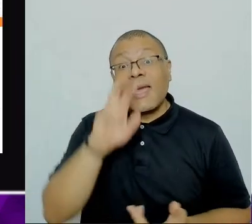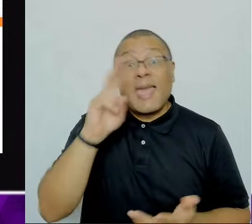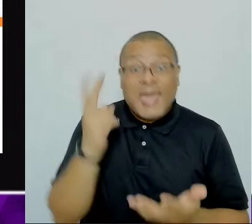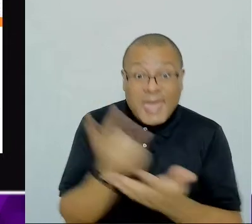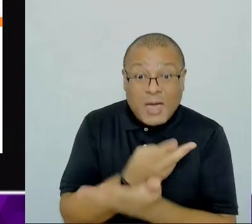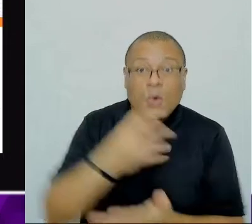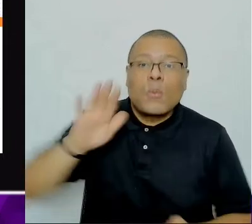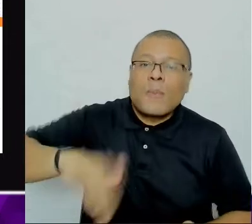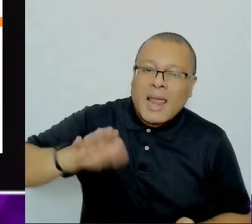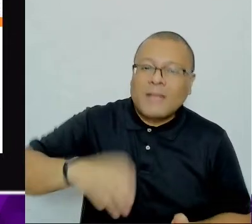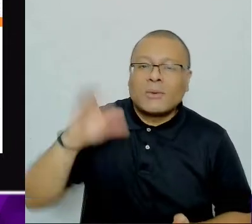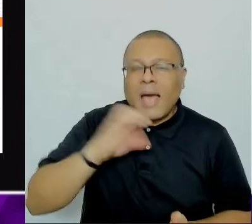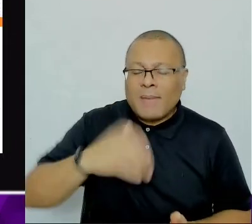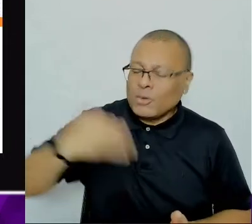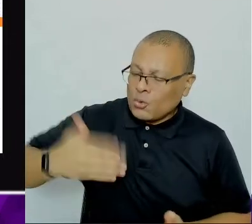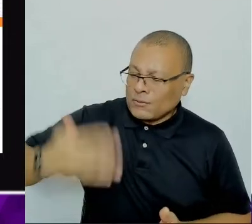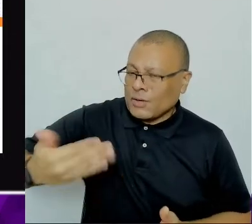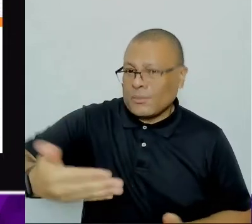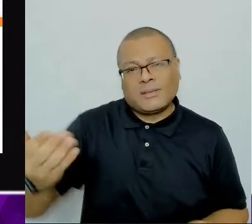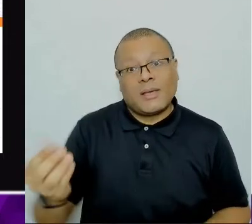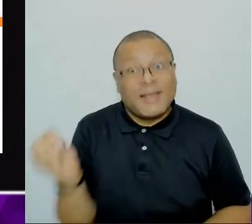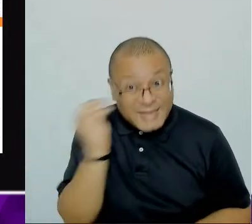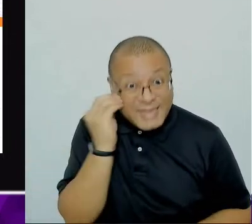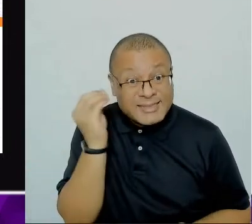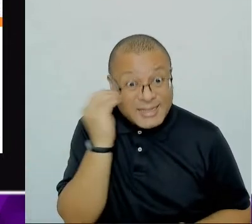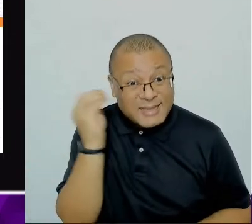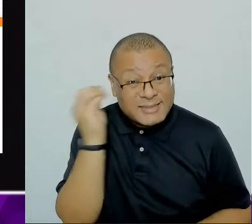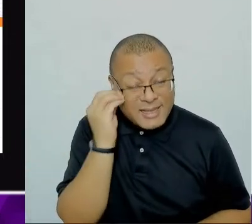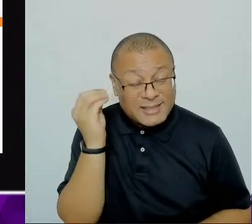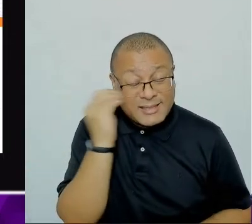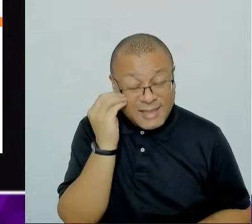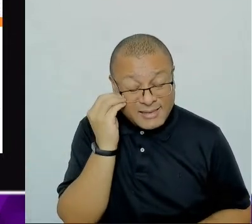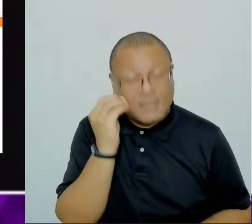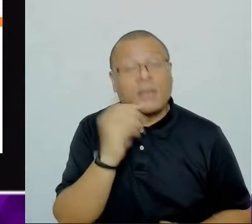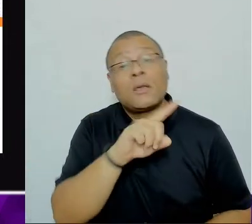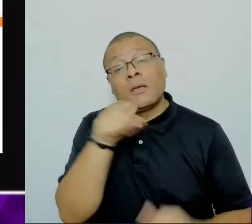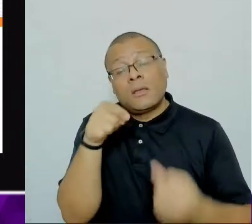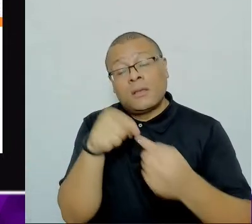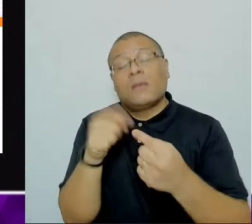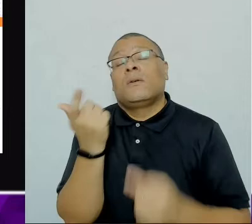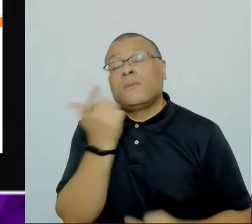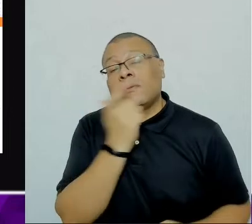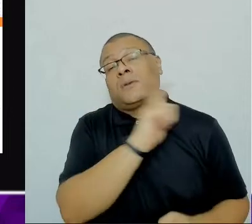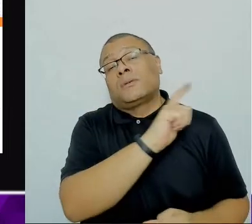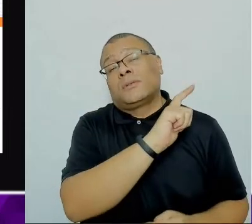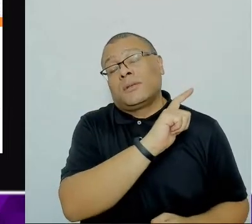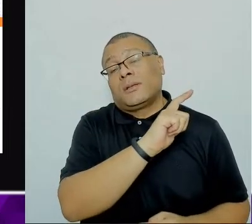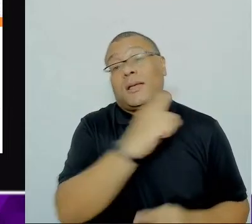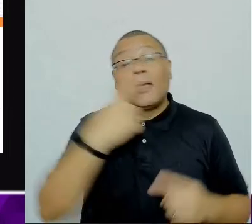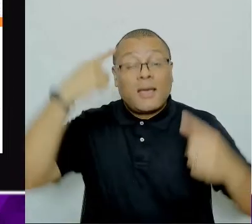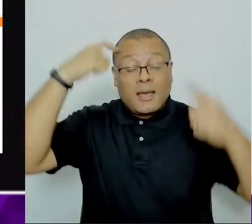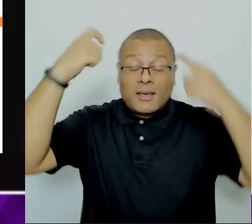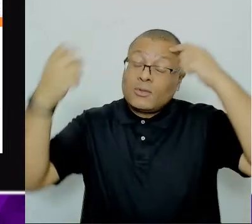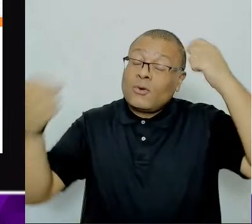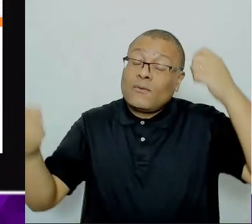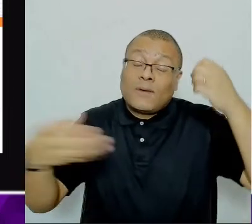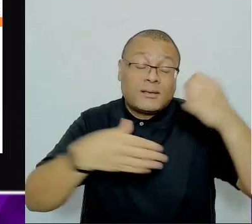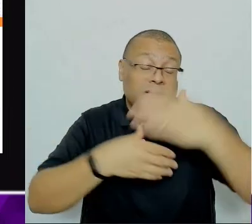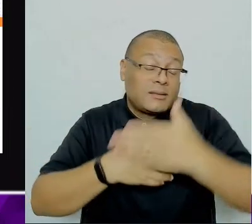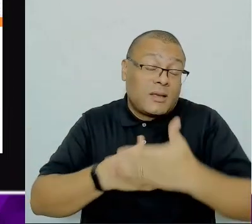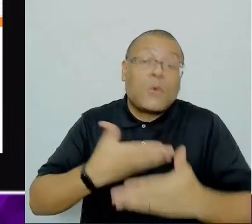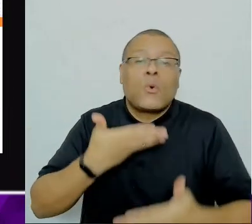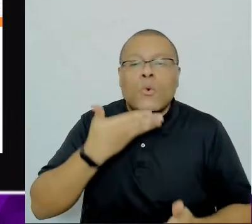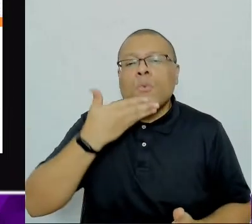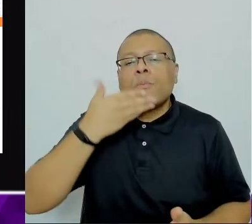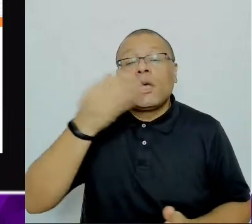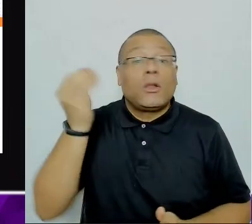fale com frequência. Quanto mais testar, mais assertivo você vai ser lá na frente. É a inovação e nada melhor do que trazer e